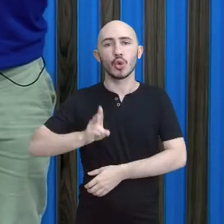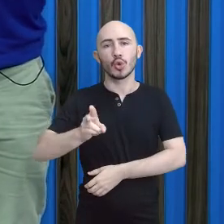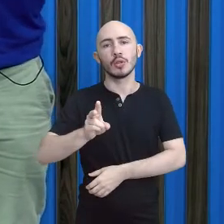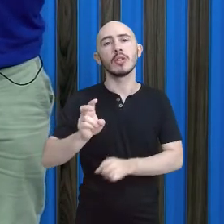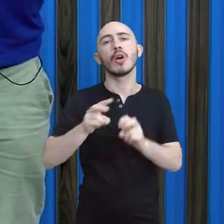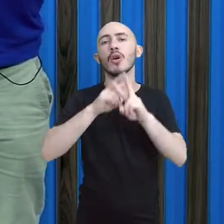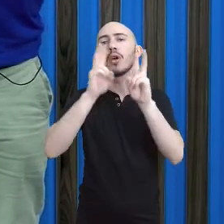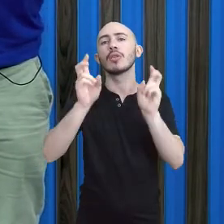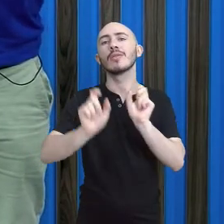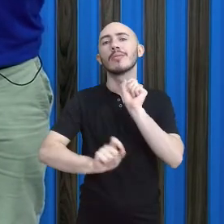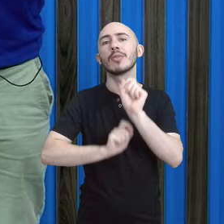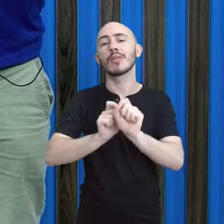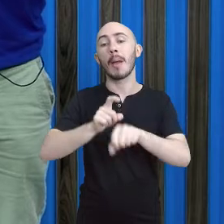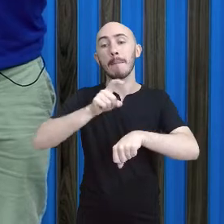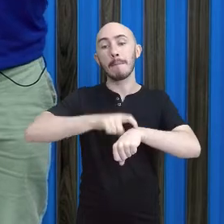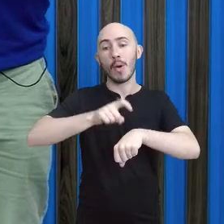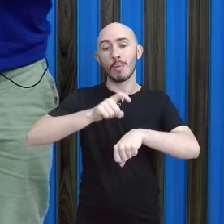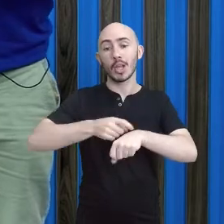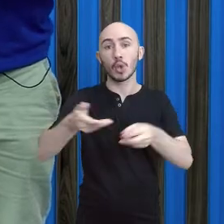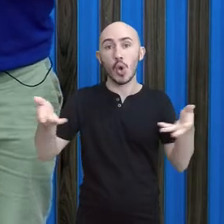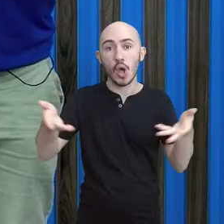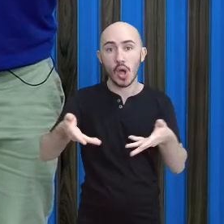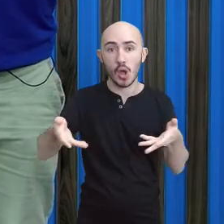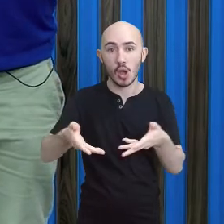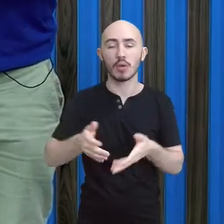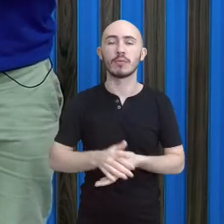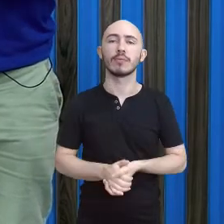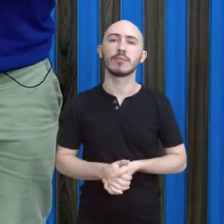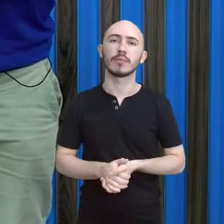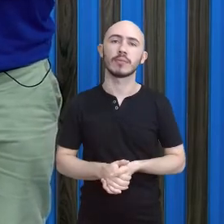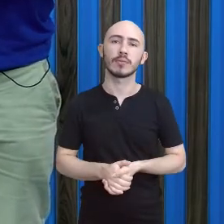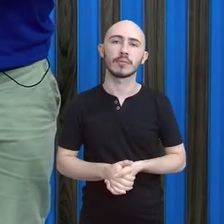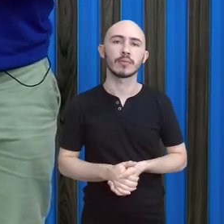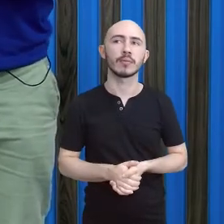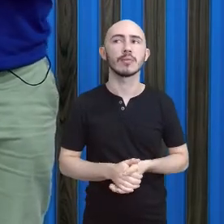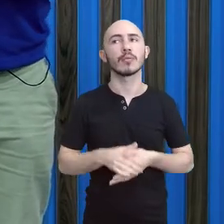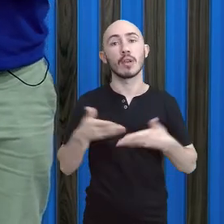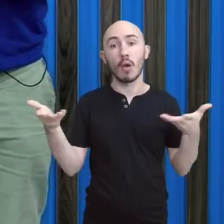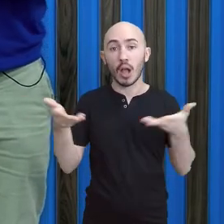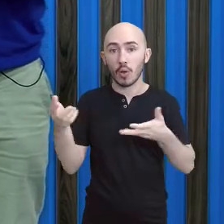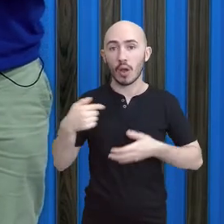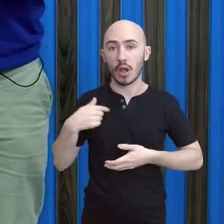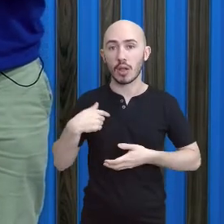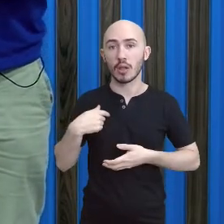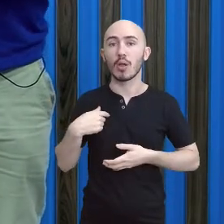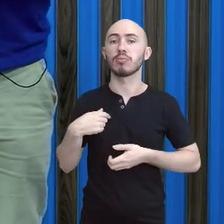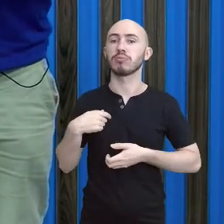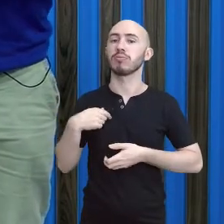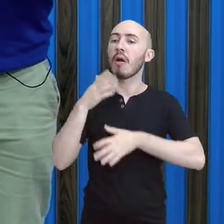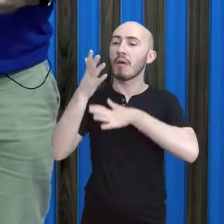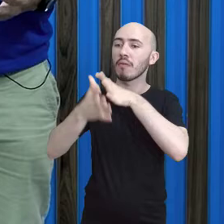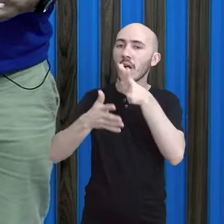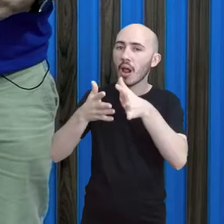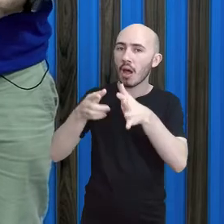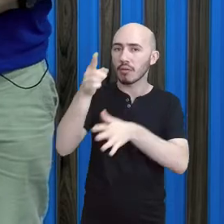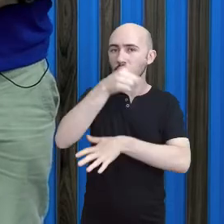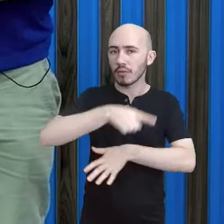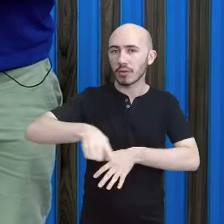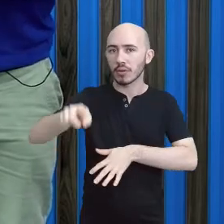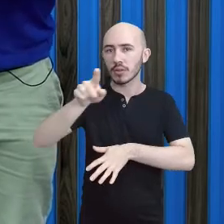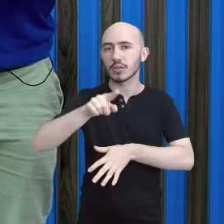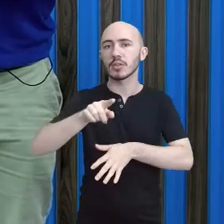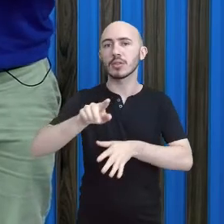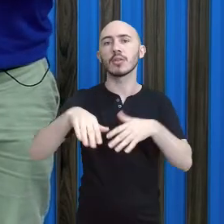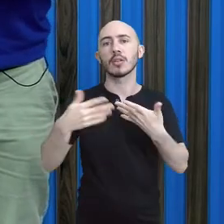referente ao momento do agora. No momento de agora, eu estou falando com vocês, né, na nossa live aqui.